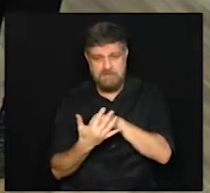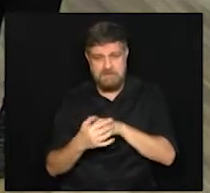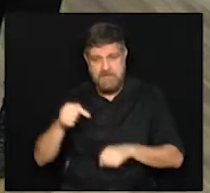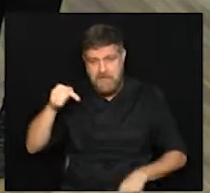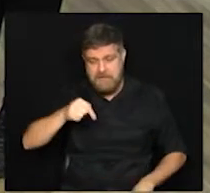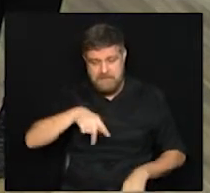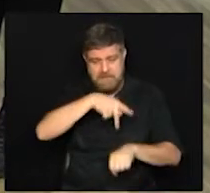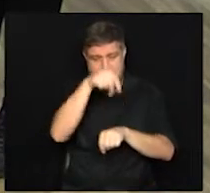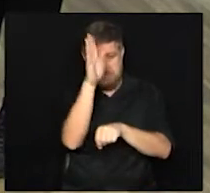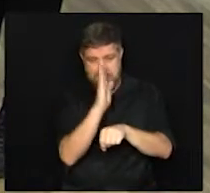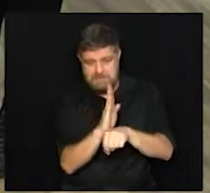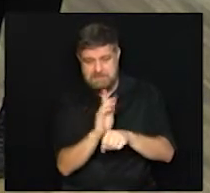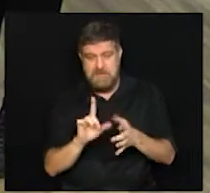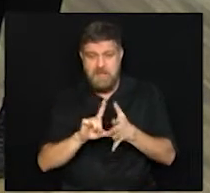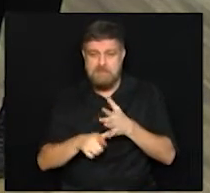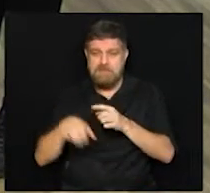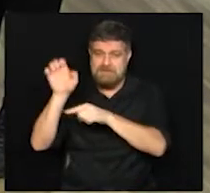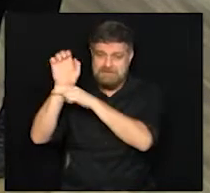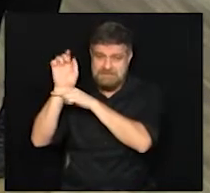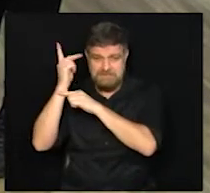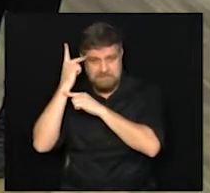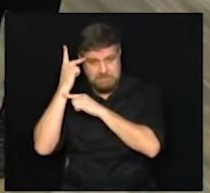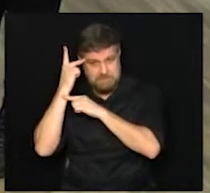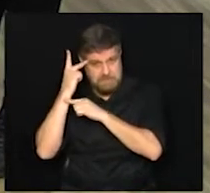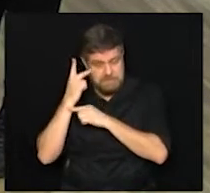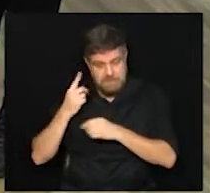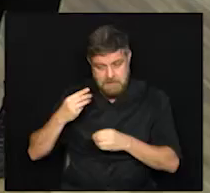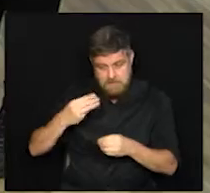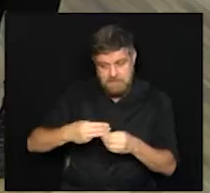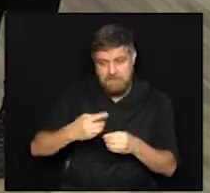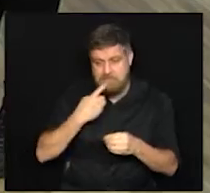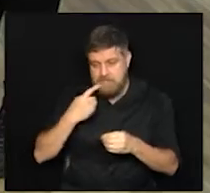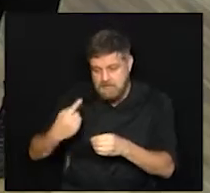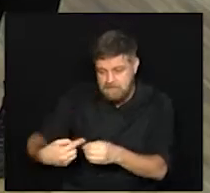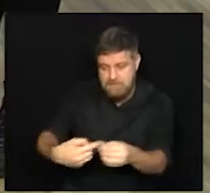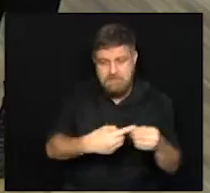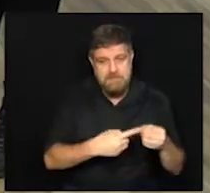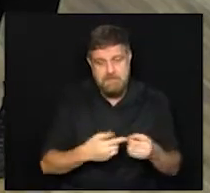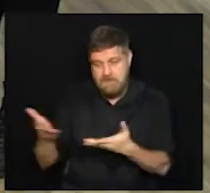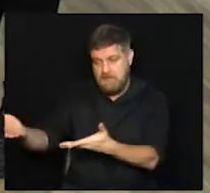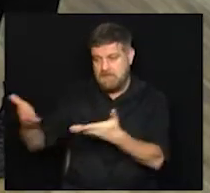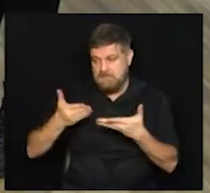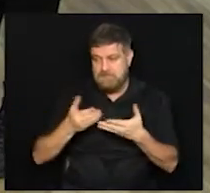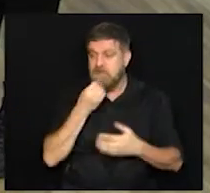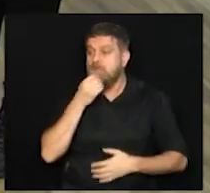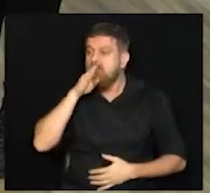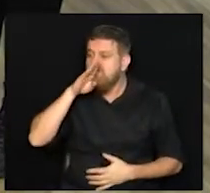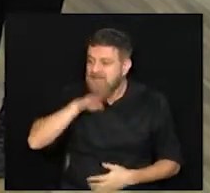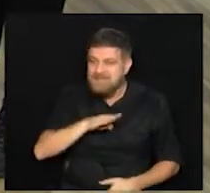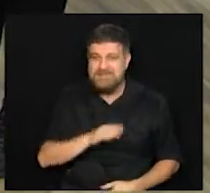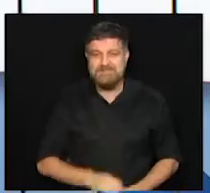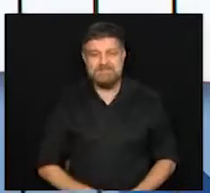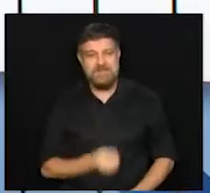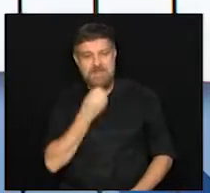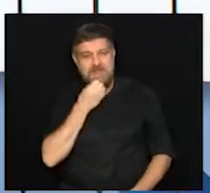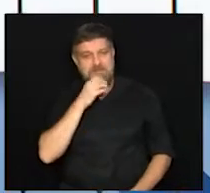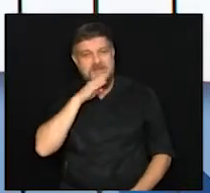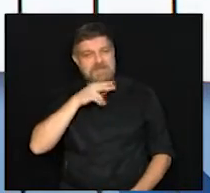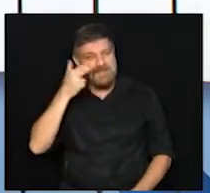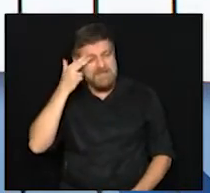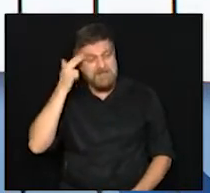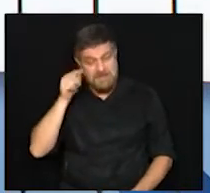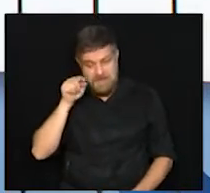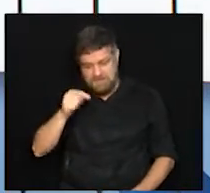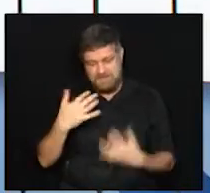nosso país, depois estado de São Paulo, região metropolitana. Seja bem-vindo e boa tarde. Boa tarde, Gabriel. Boa tarde a você